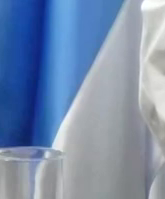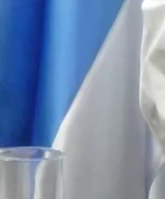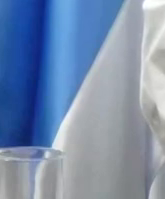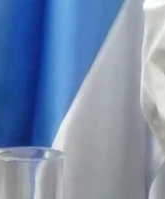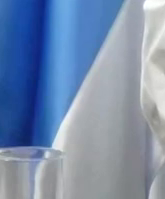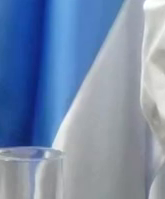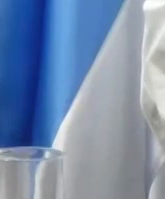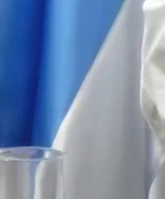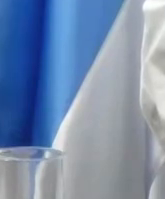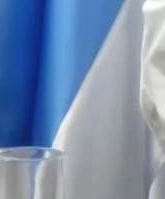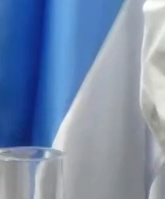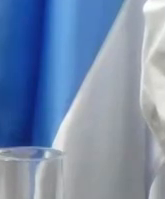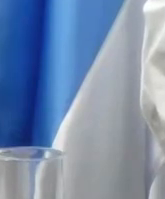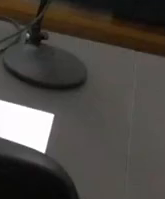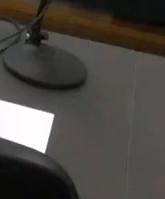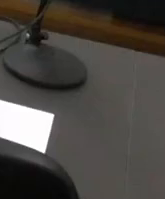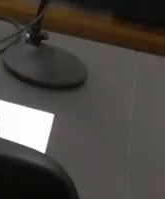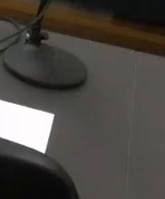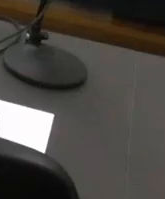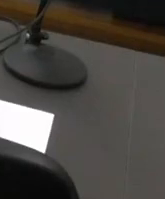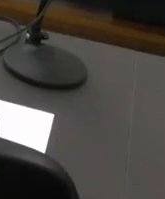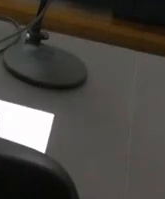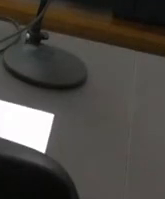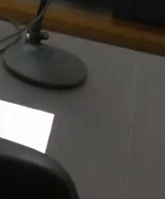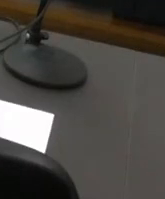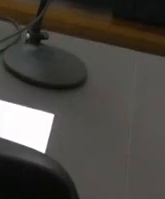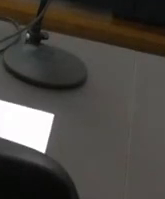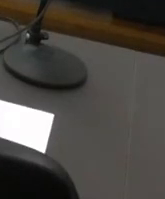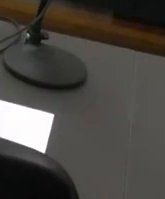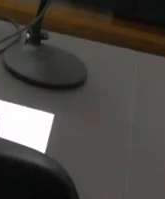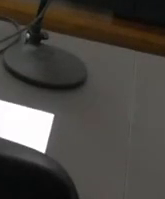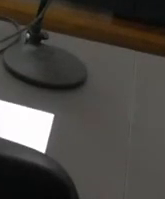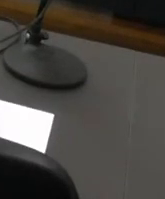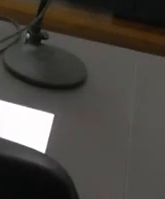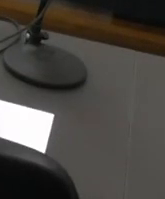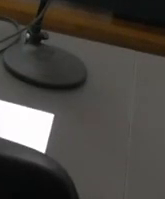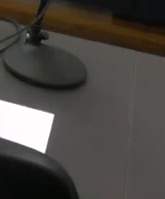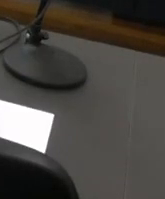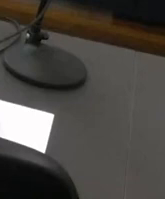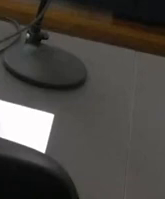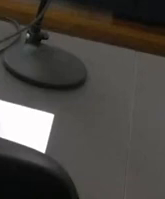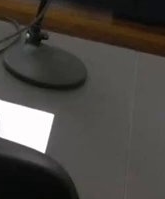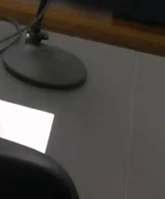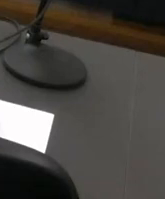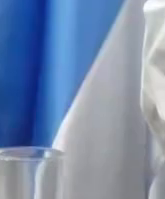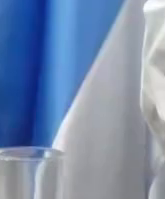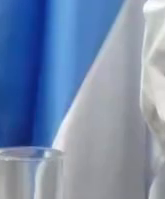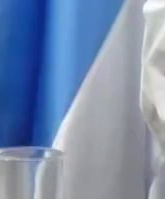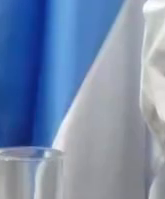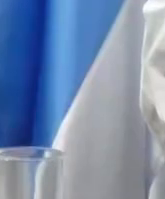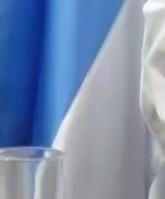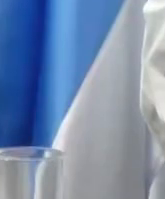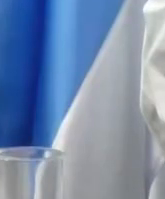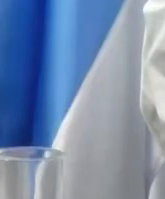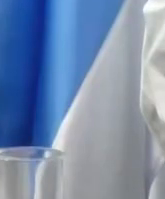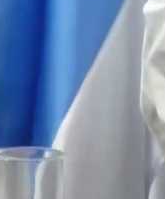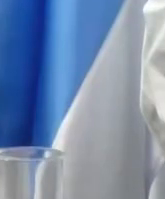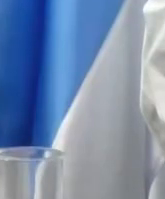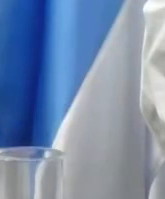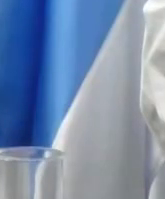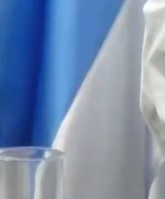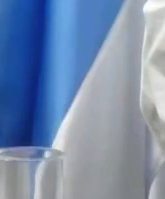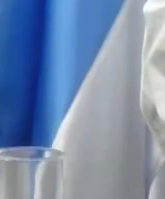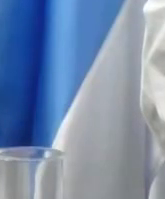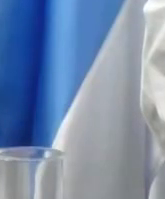conseguimos fechar agenda com ela a doutora Lilian Lilian Stein que ela vem para